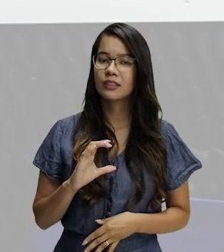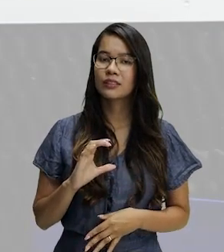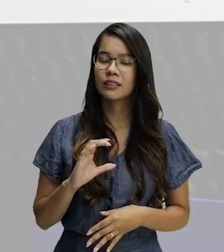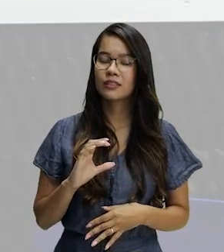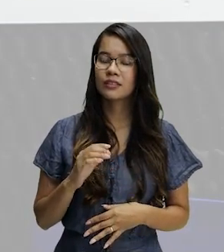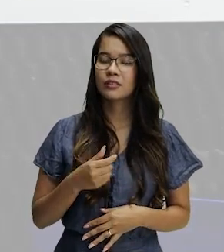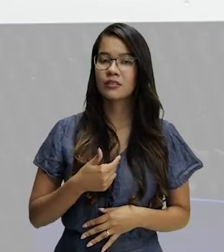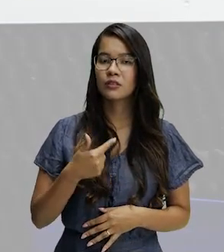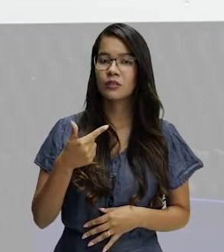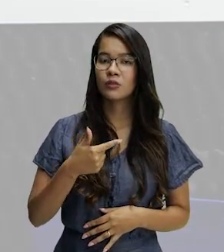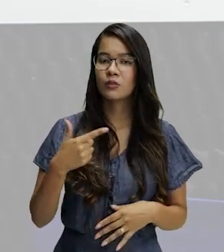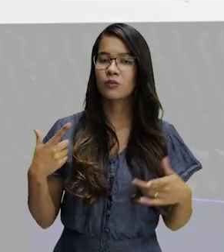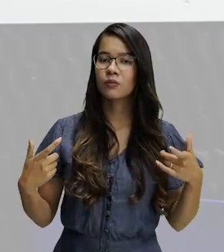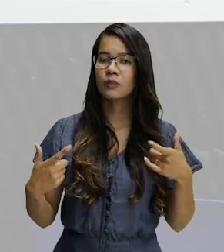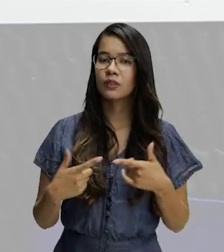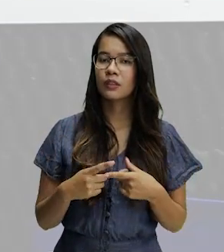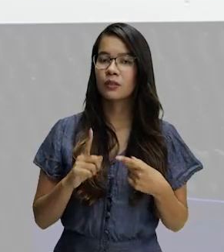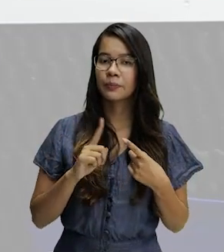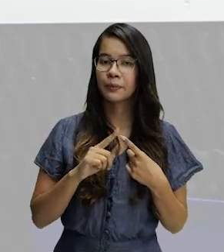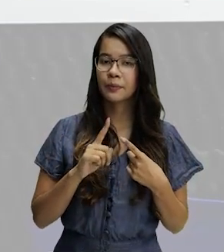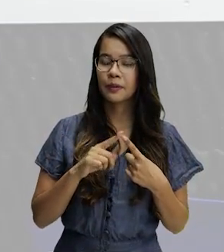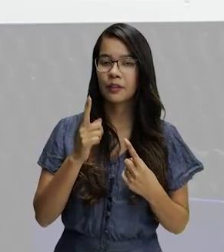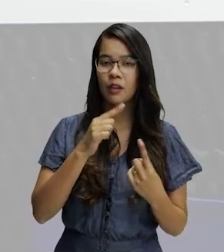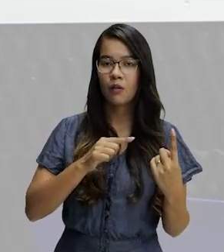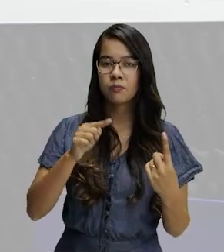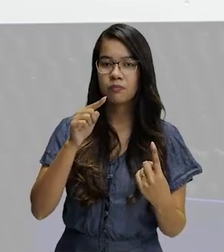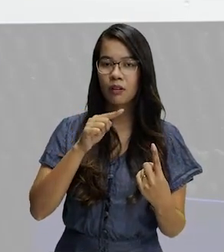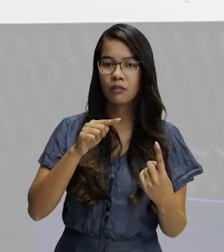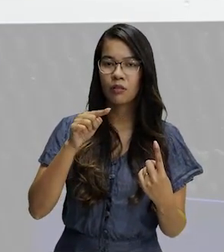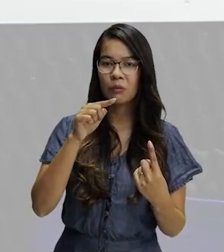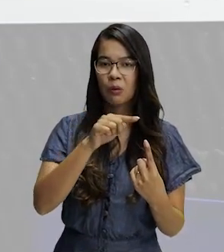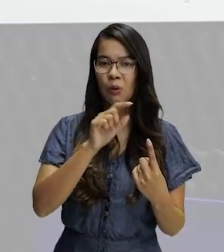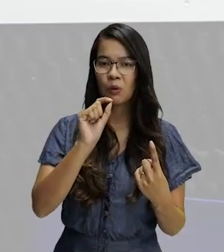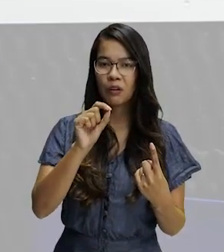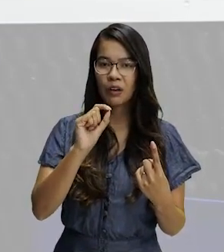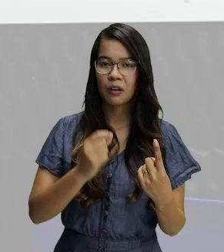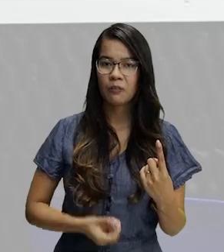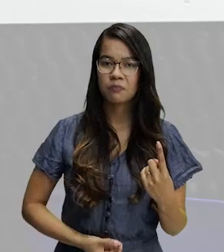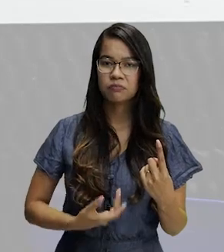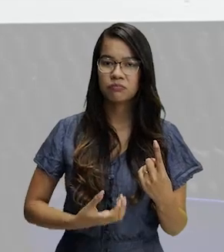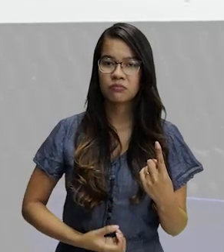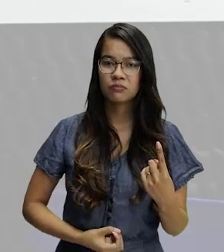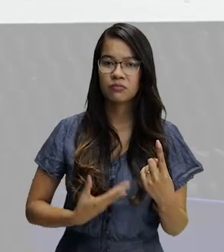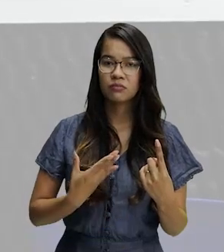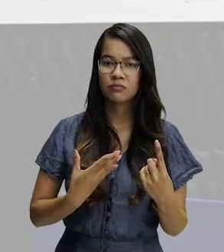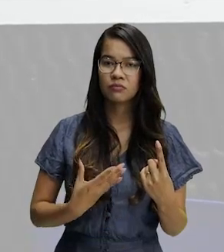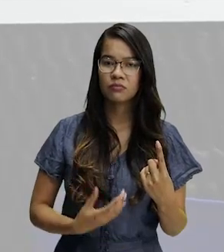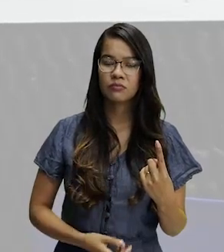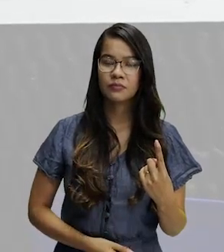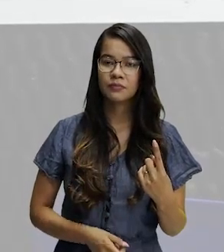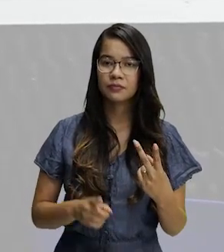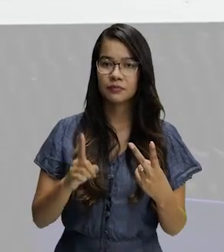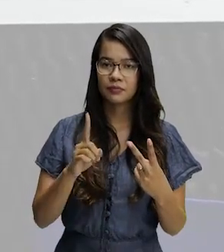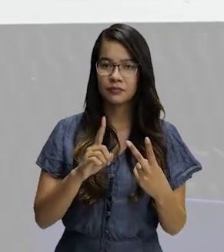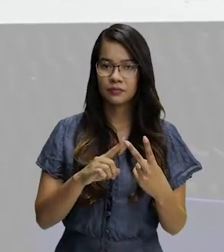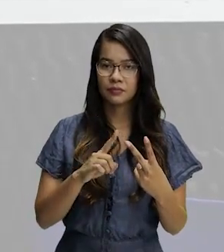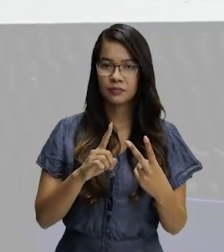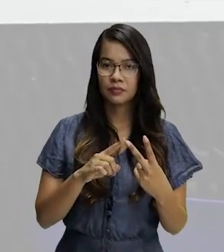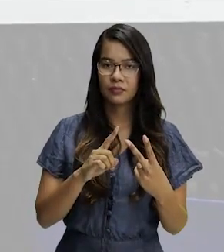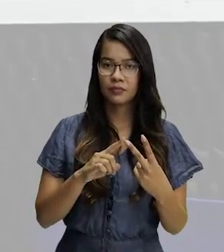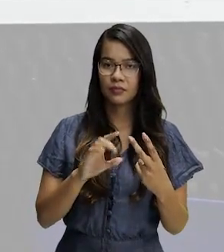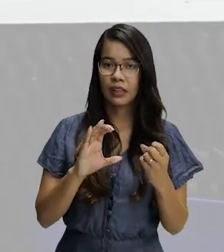Guerra: as motivações, o que de fato levou a essa guerra,